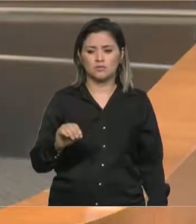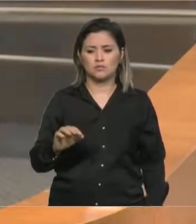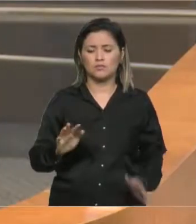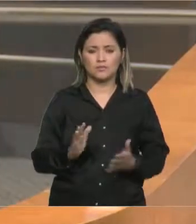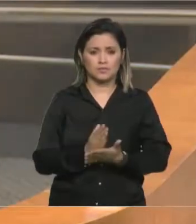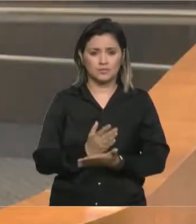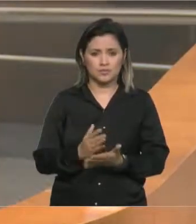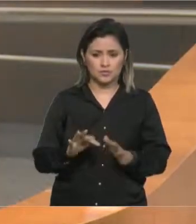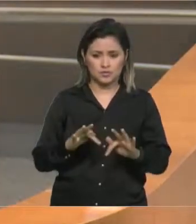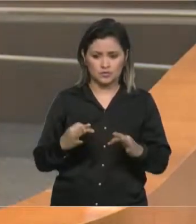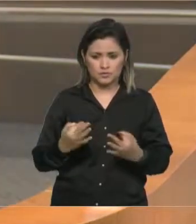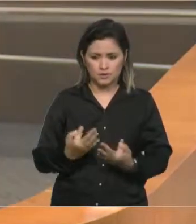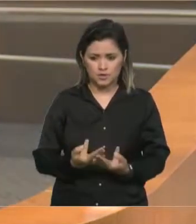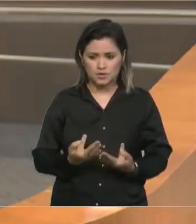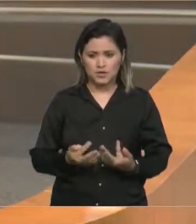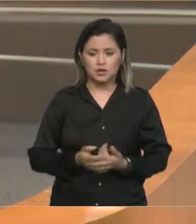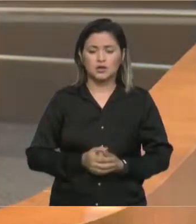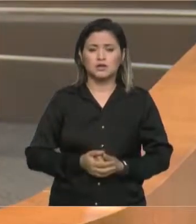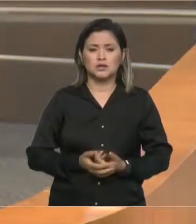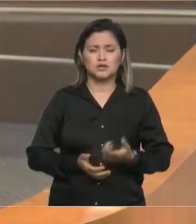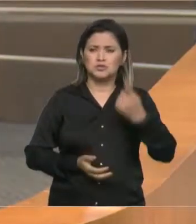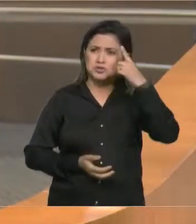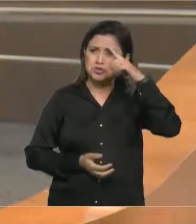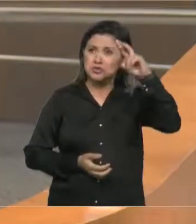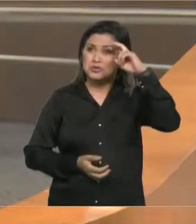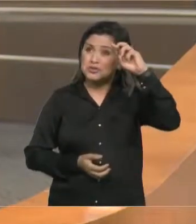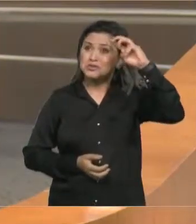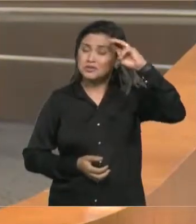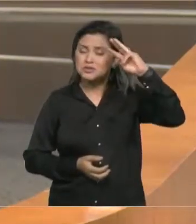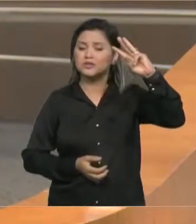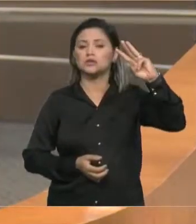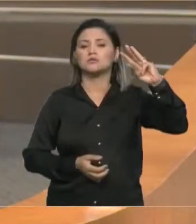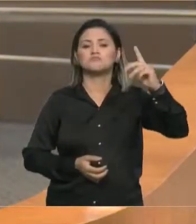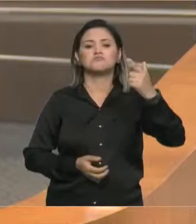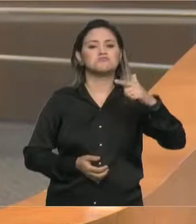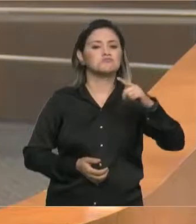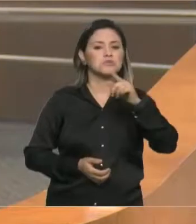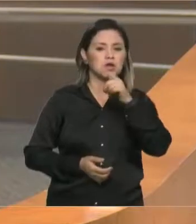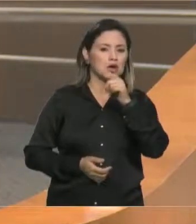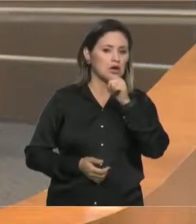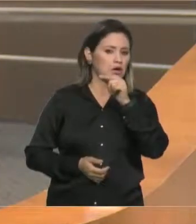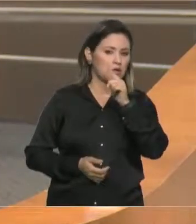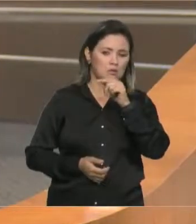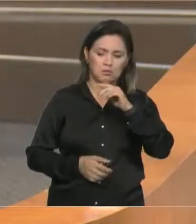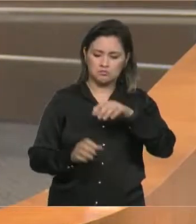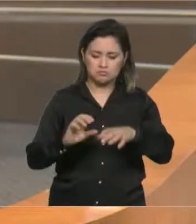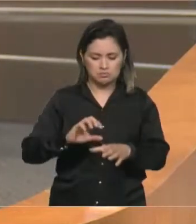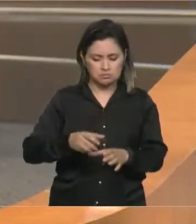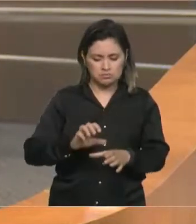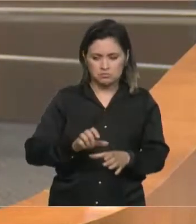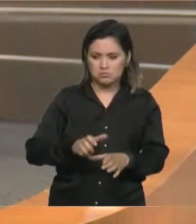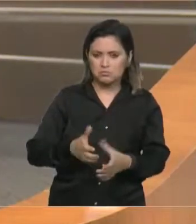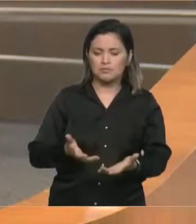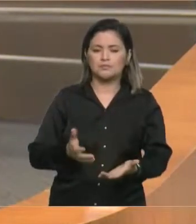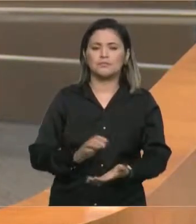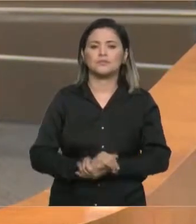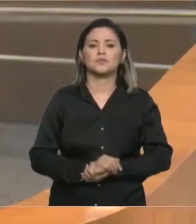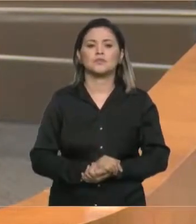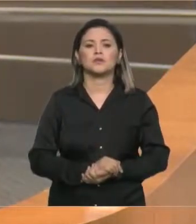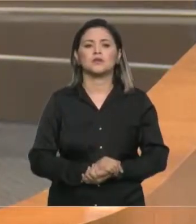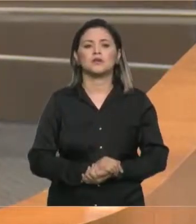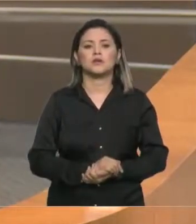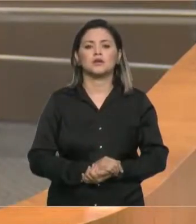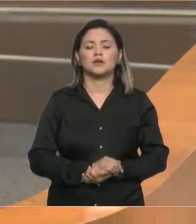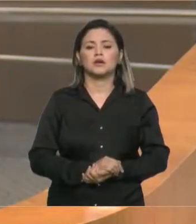passavam dias sem água, outros cuja casa não tem água de forma